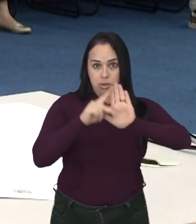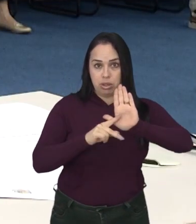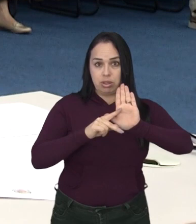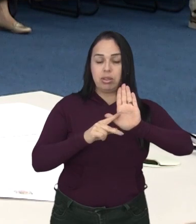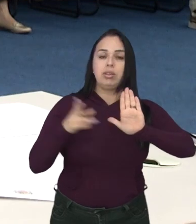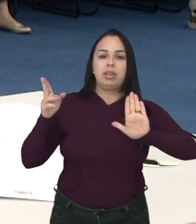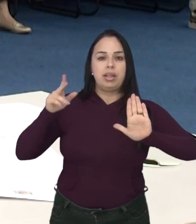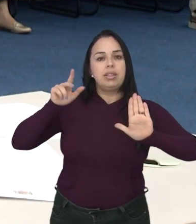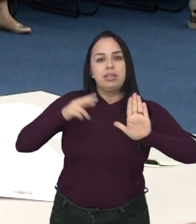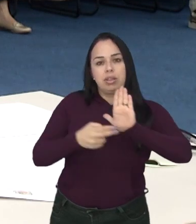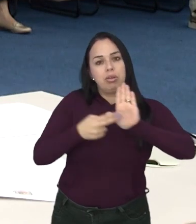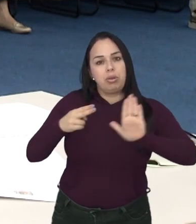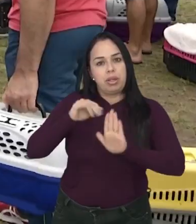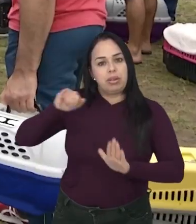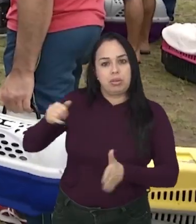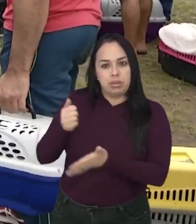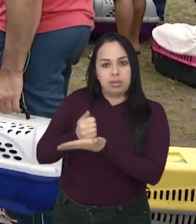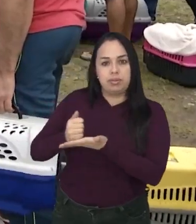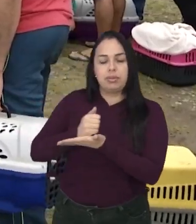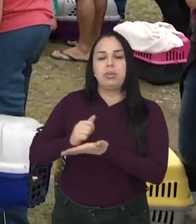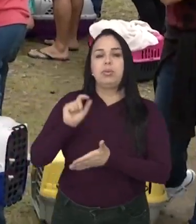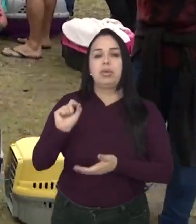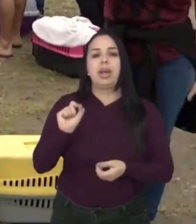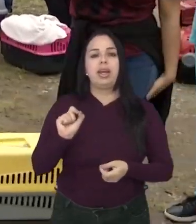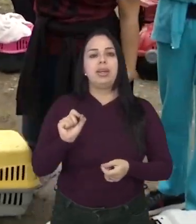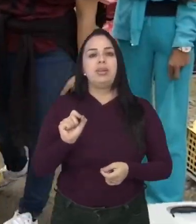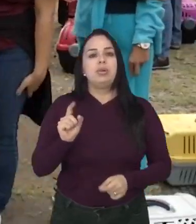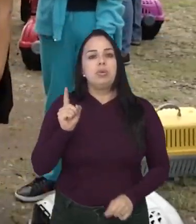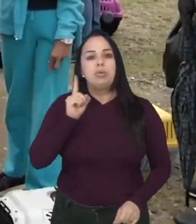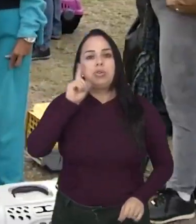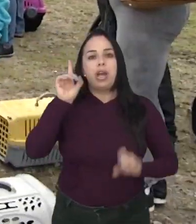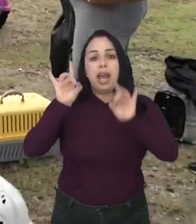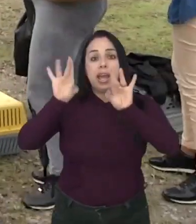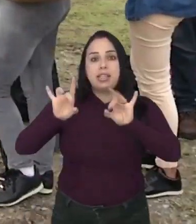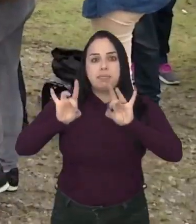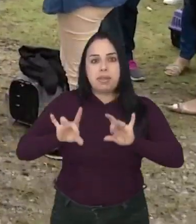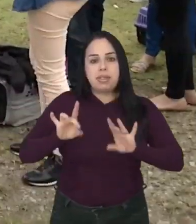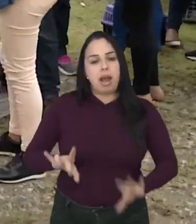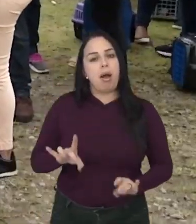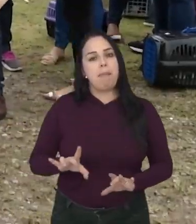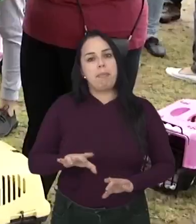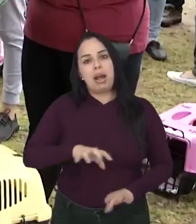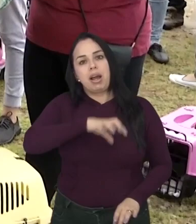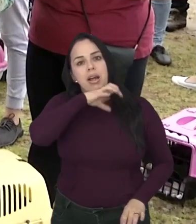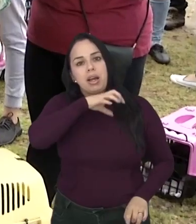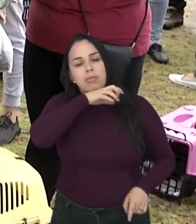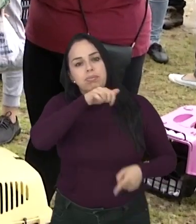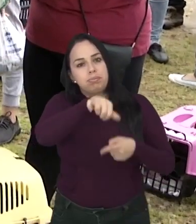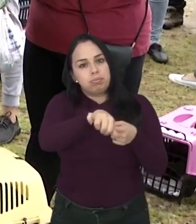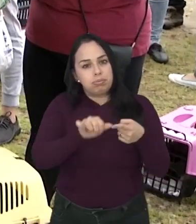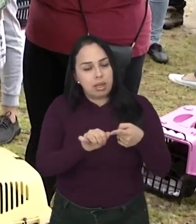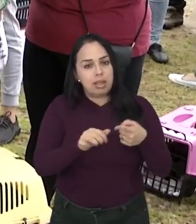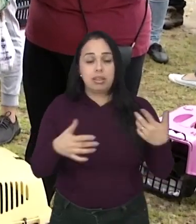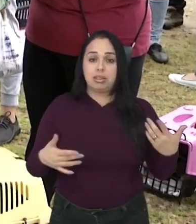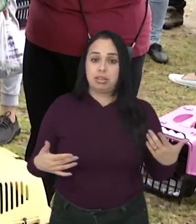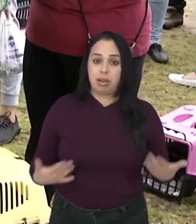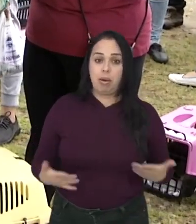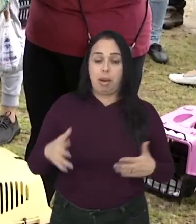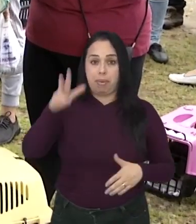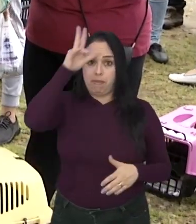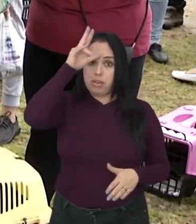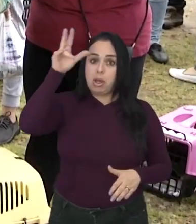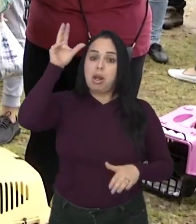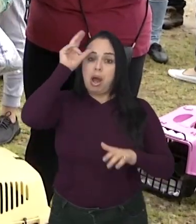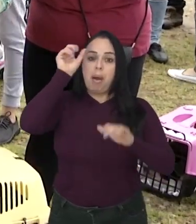do vereador Júnior da Farmácia, cria um calendário anual de castração de animais. De acordo com a matéria, a